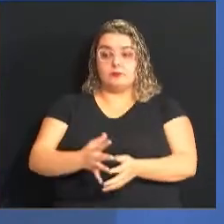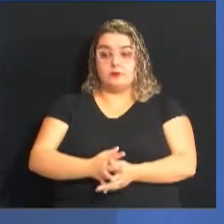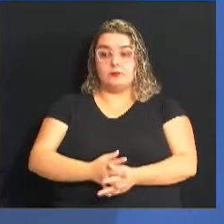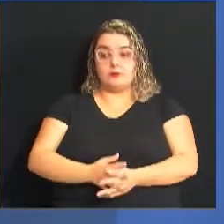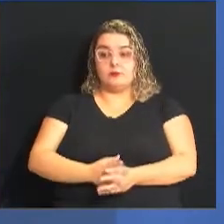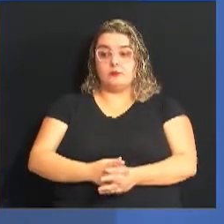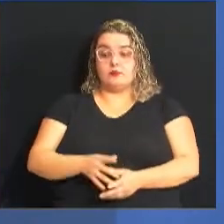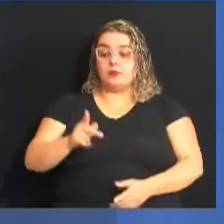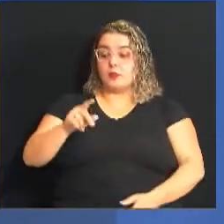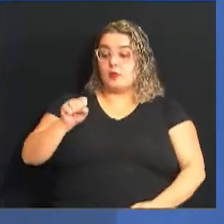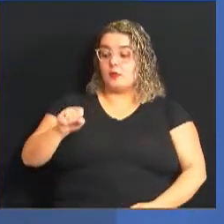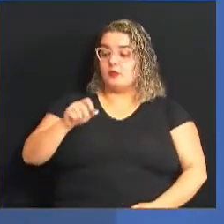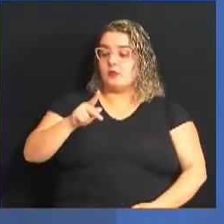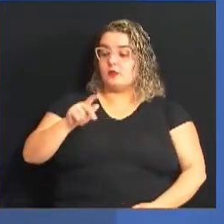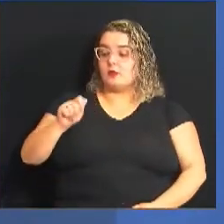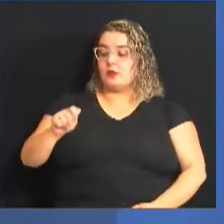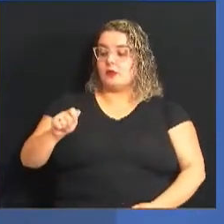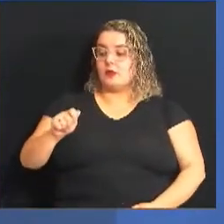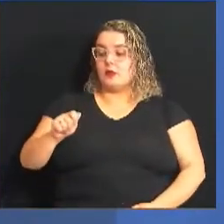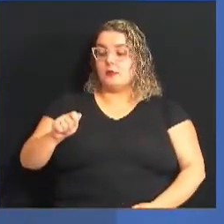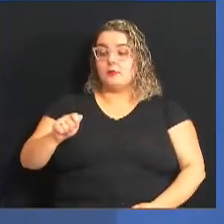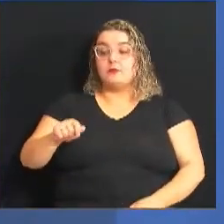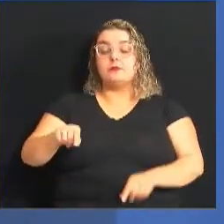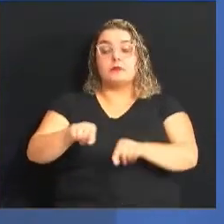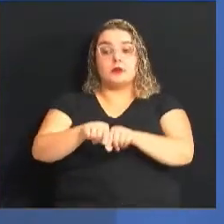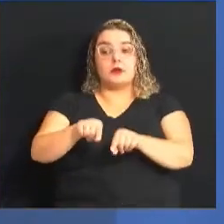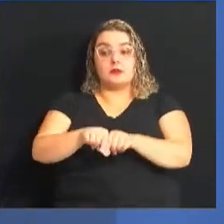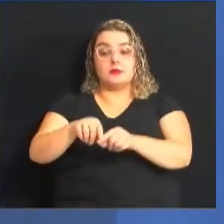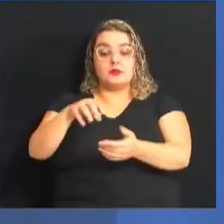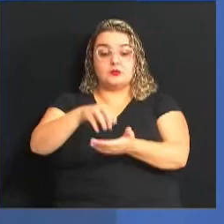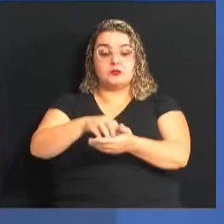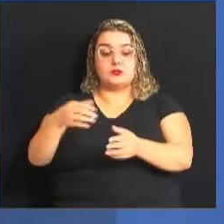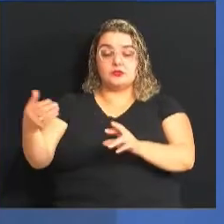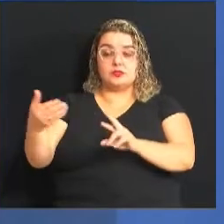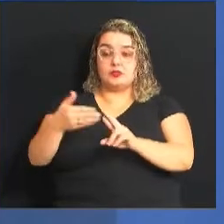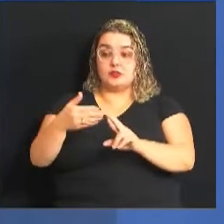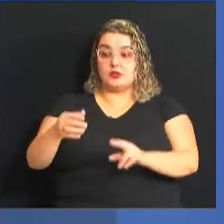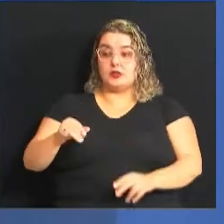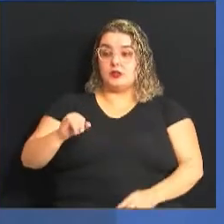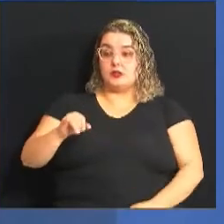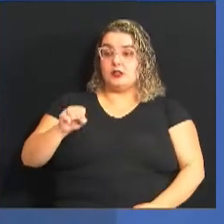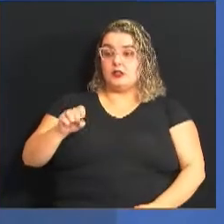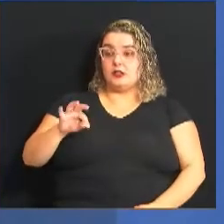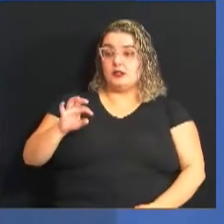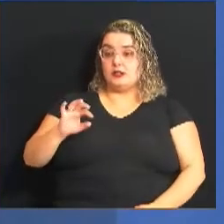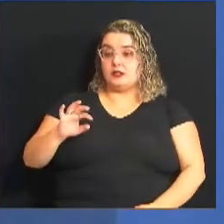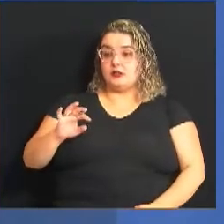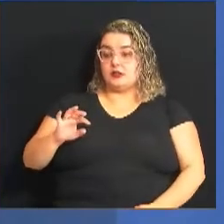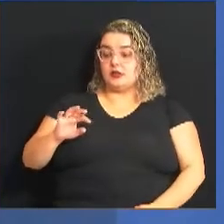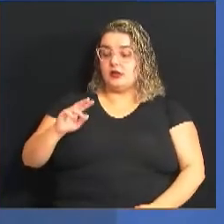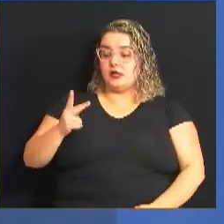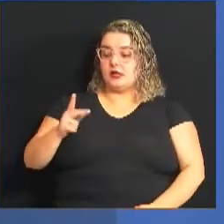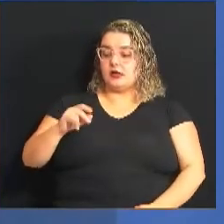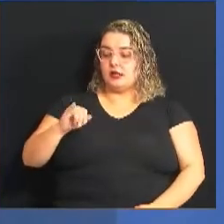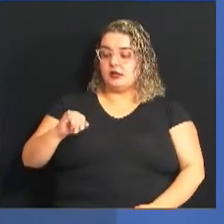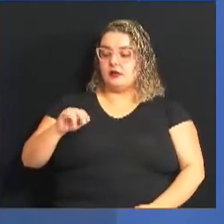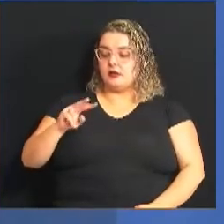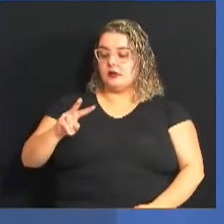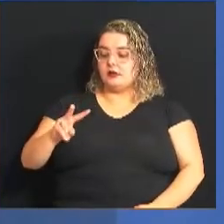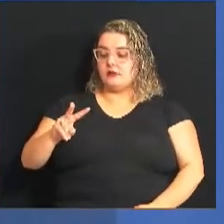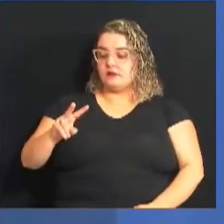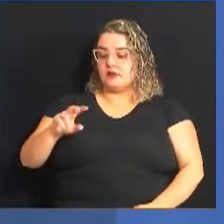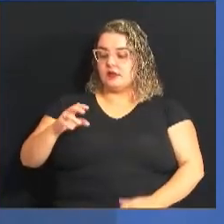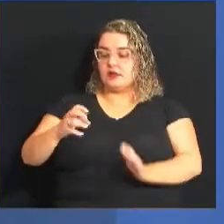prontos-socorros pronto atendimentos nas upas e também do centro de referência em inst HIV e hepatites virais